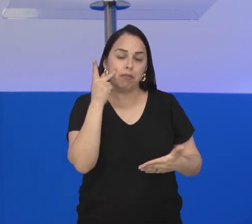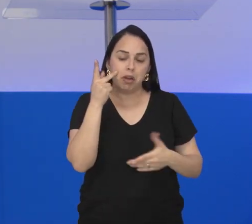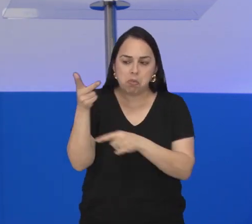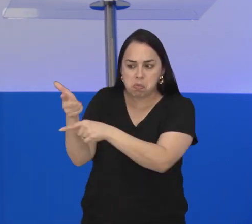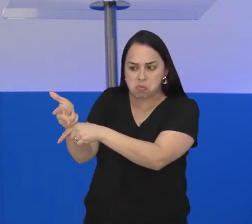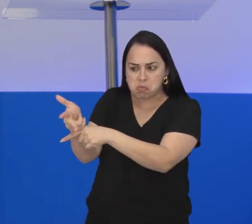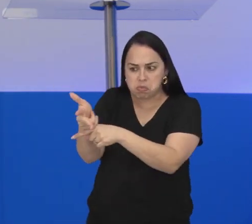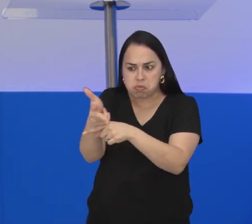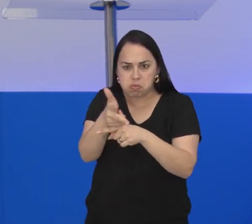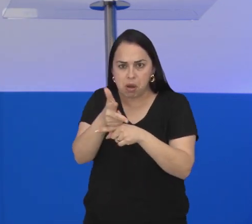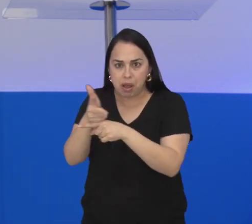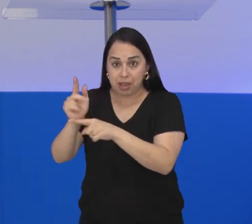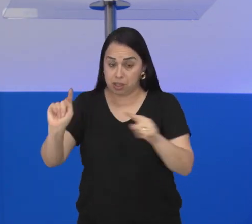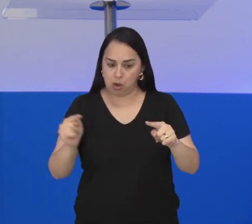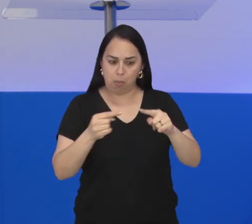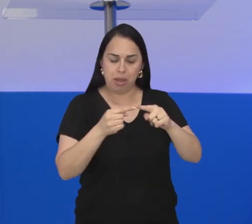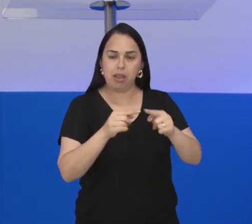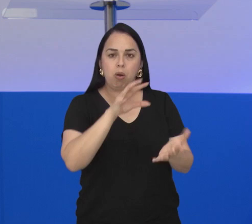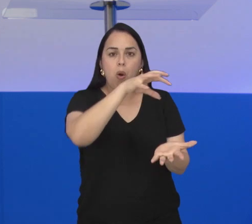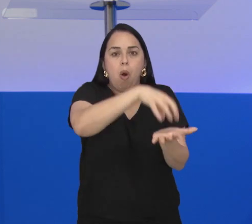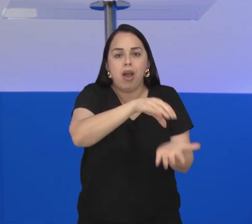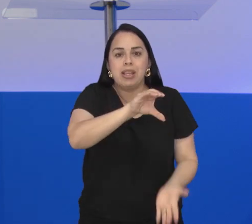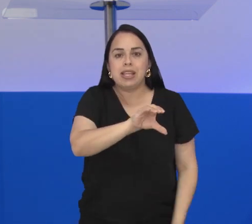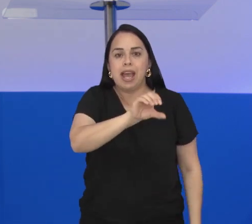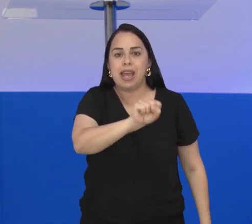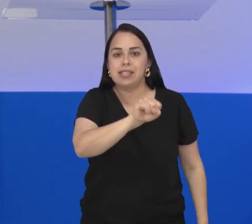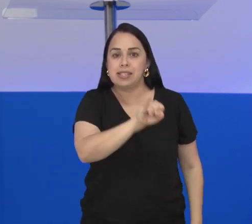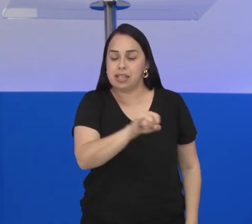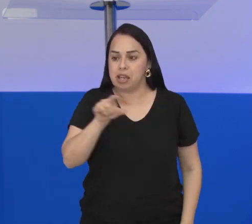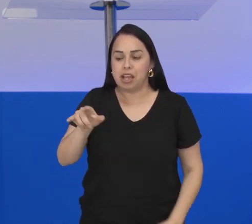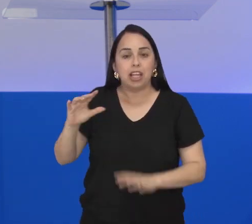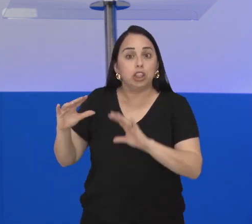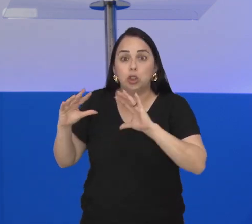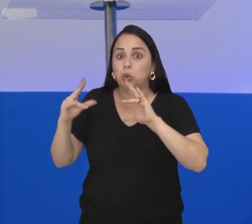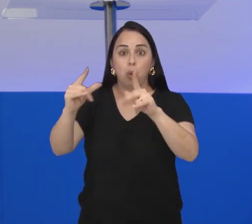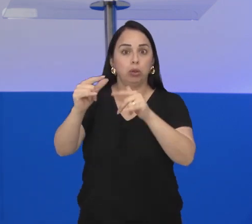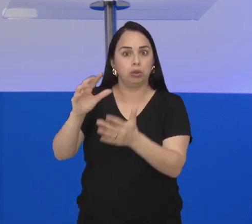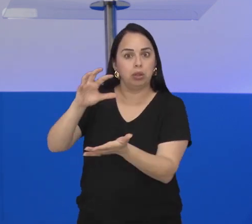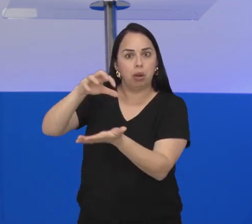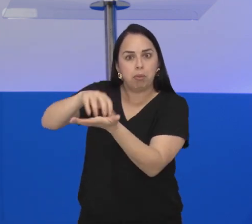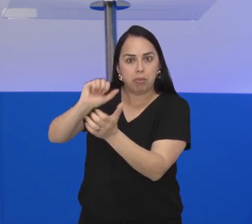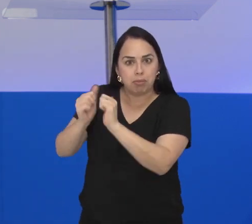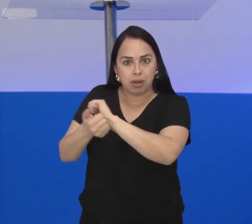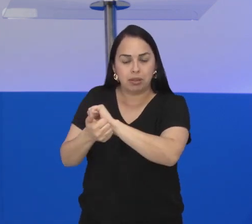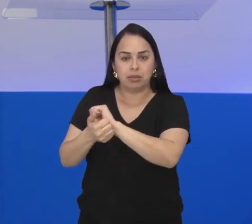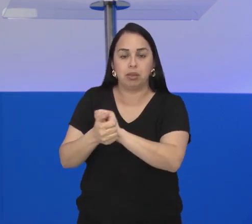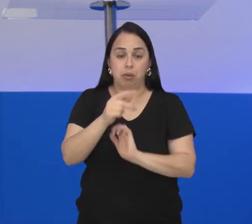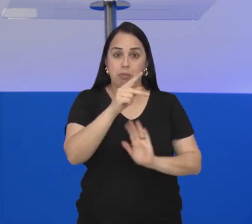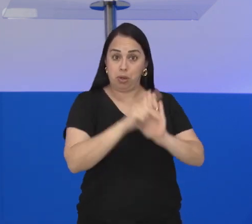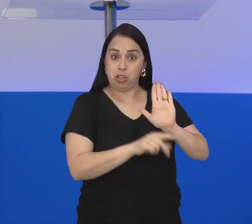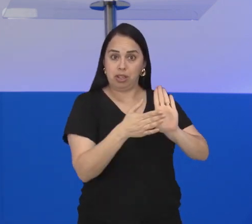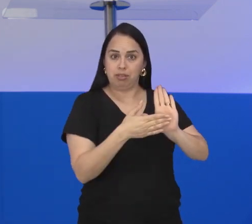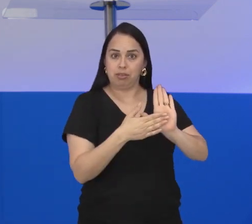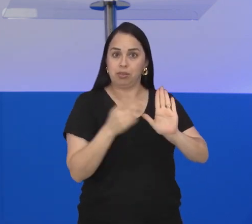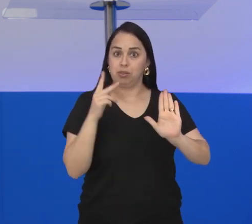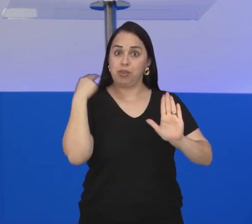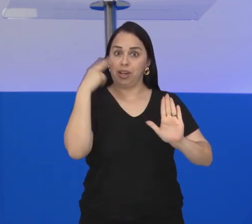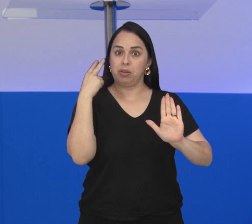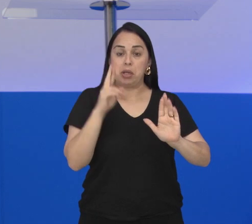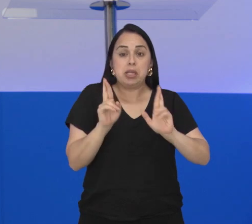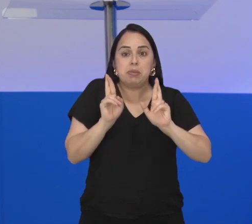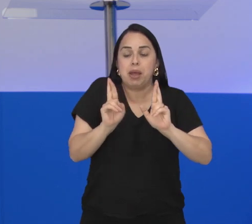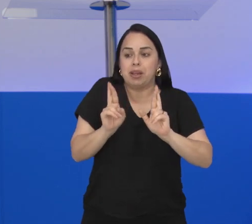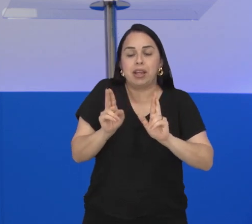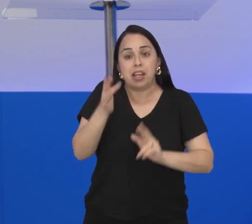de monitoramento integradas ao CSI em todos os poliesportivos da cidade. Com o projeto, o vereador espera que mais